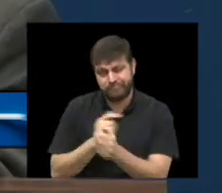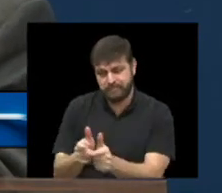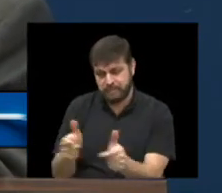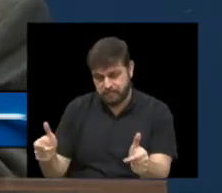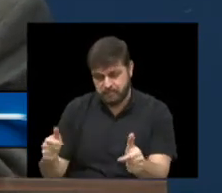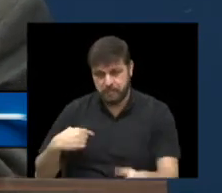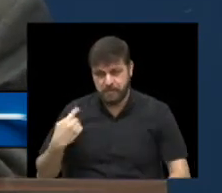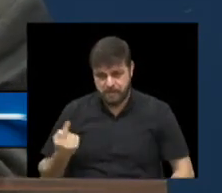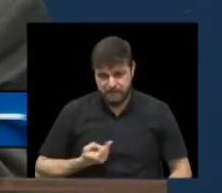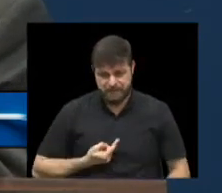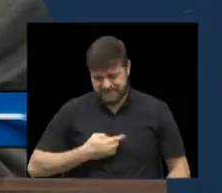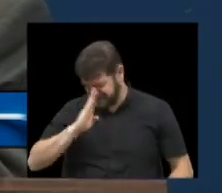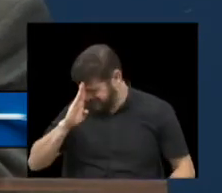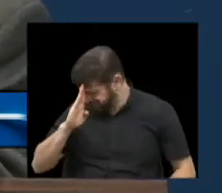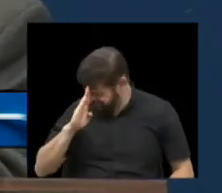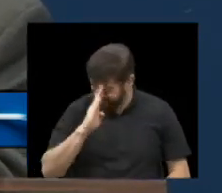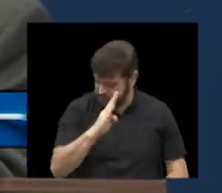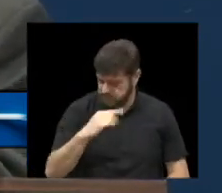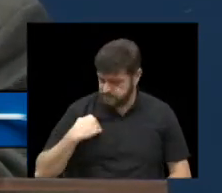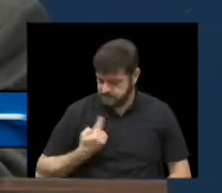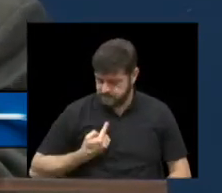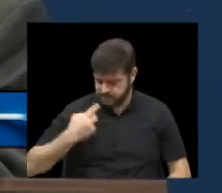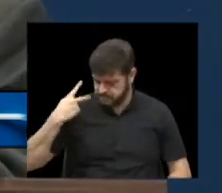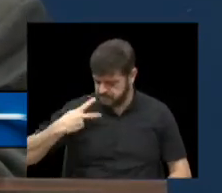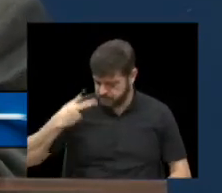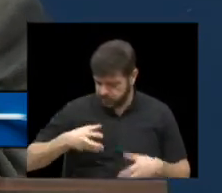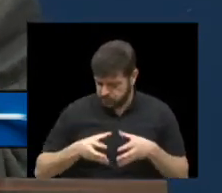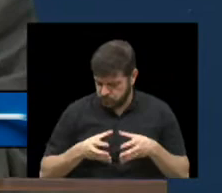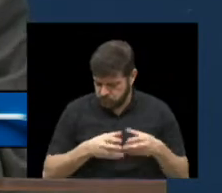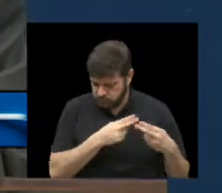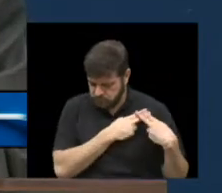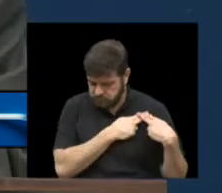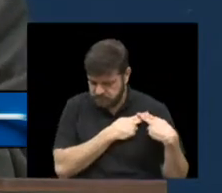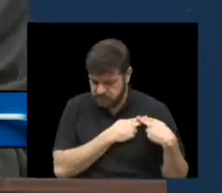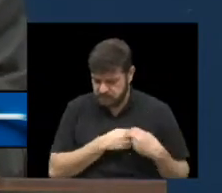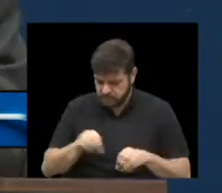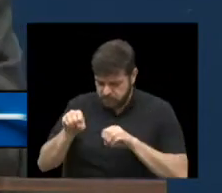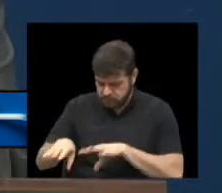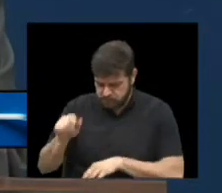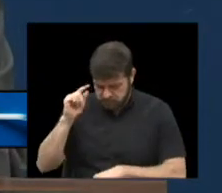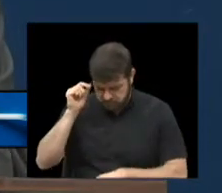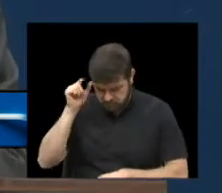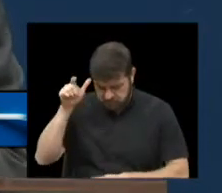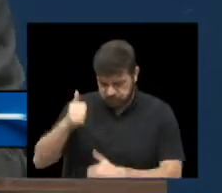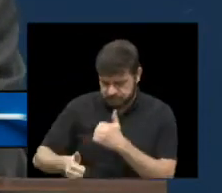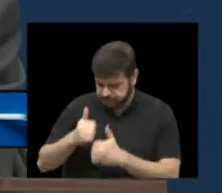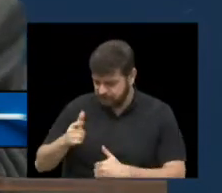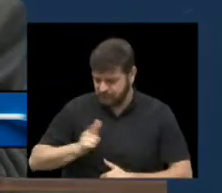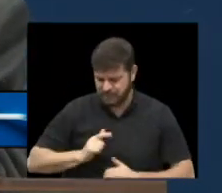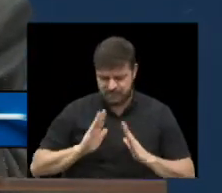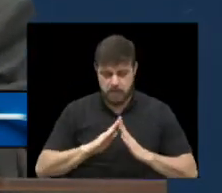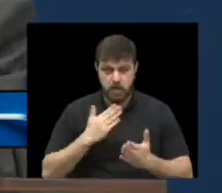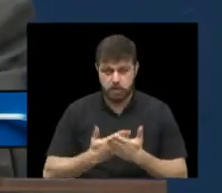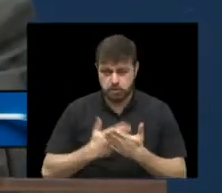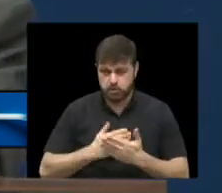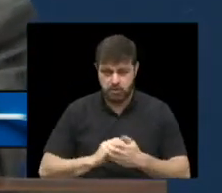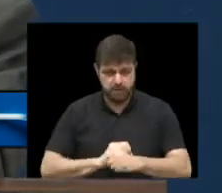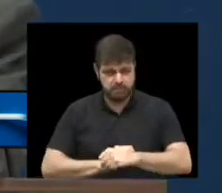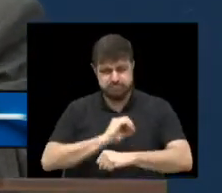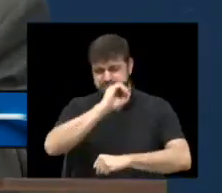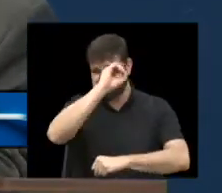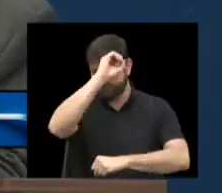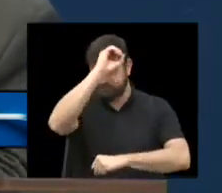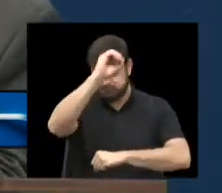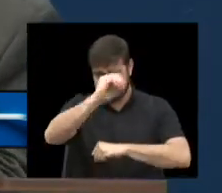Comissão Permanente desta Casa, continuar lutando para que tenha mais escolas de período integral, mais creche, vamos continuar